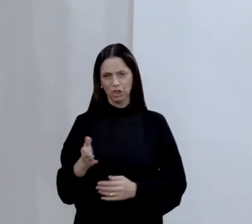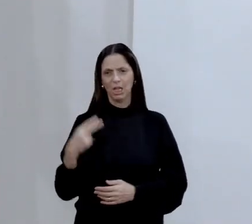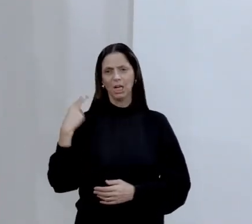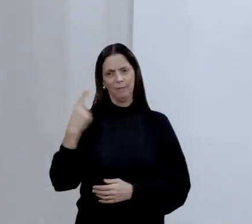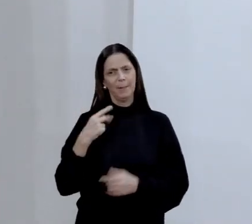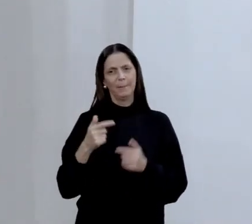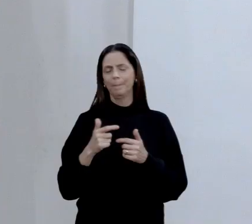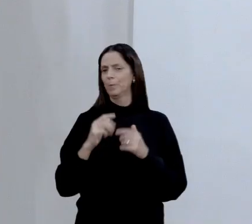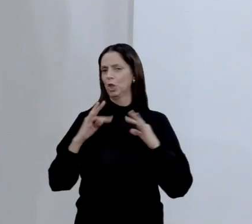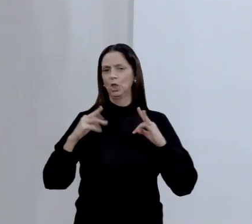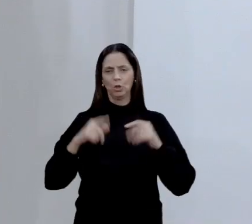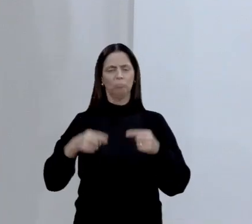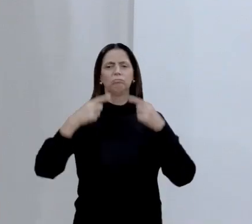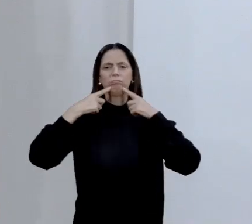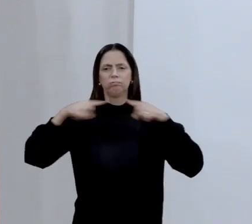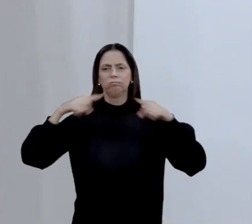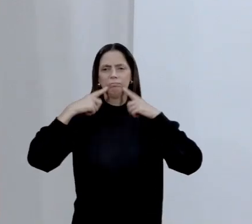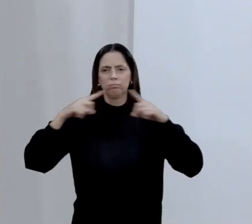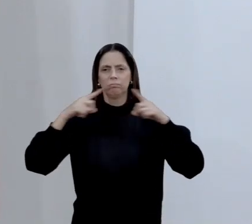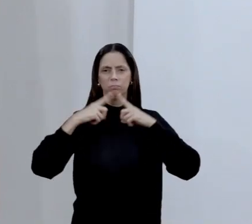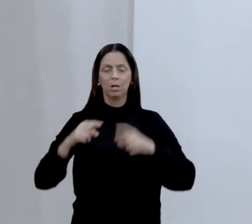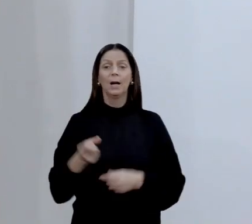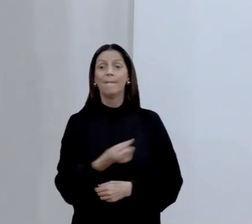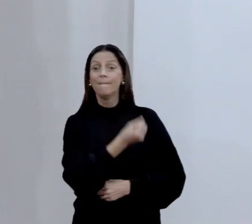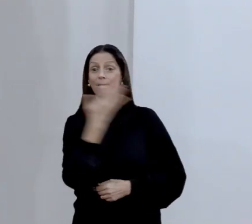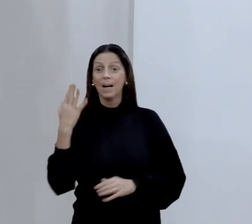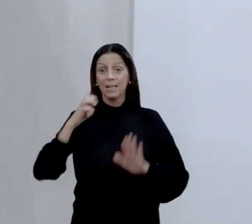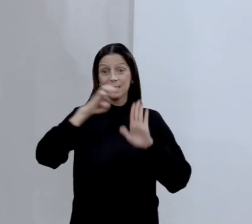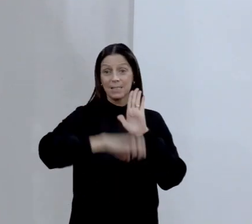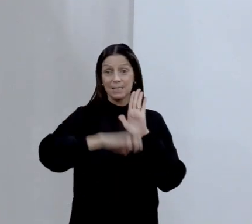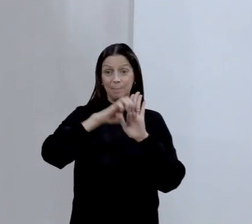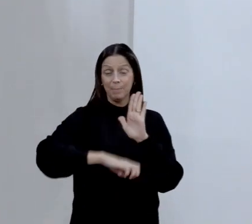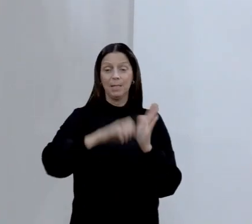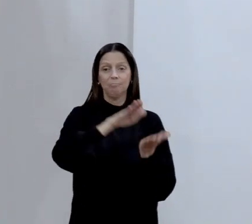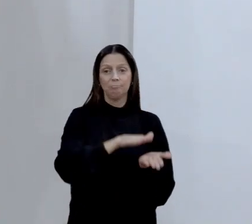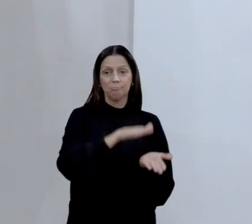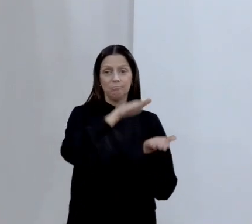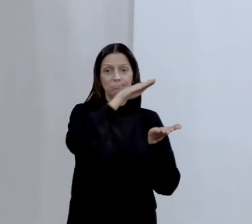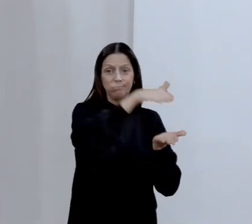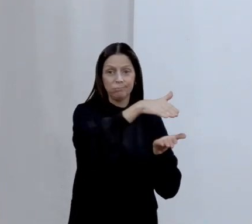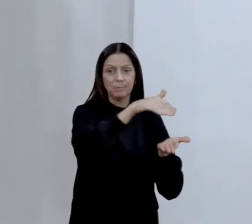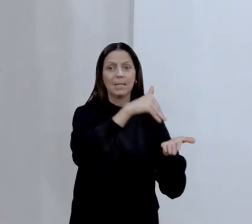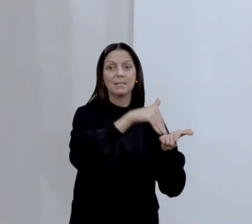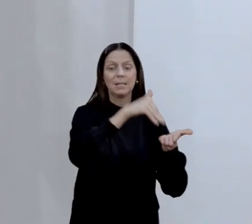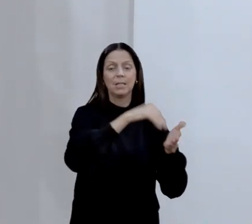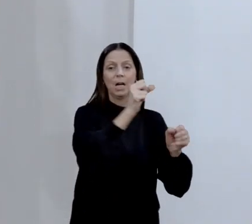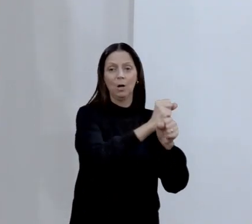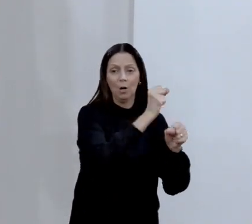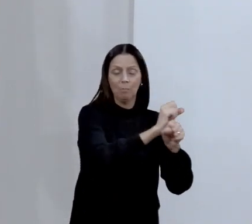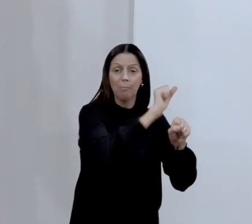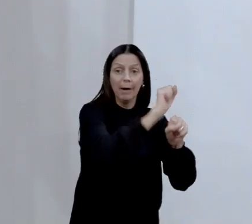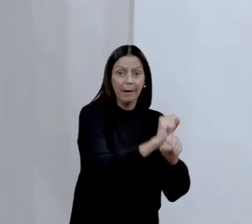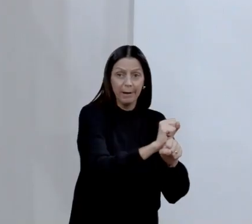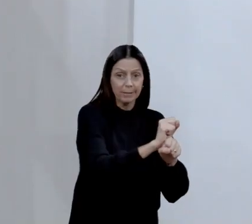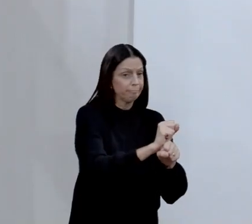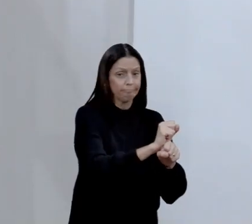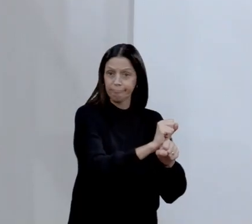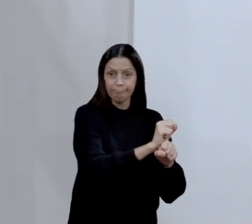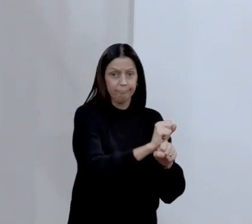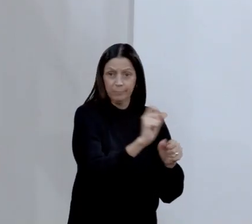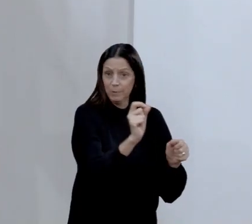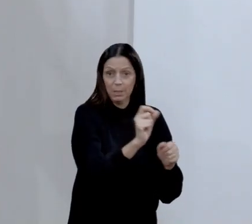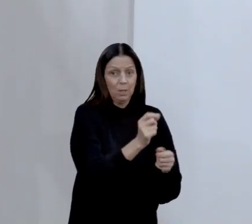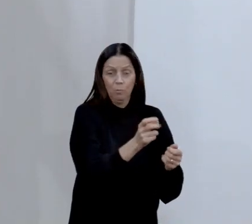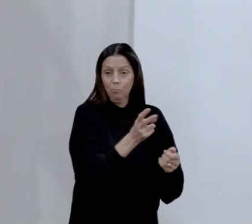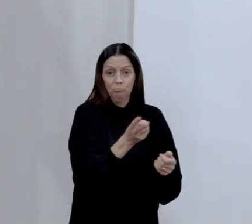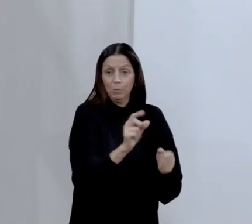vereadores, do número de emendas que estão paradas na Secretaria de Obras ou em outras secretarias que estão realmente paradas. A